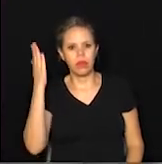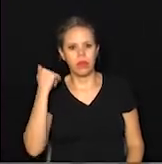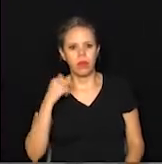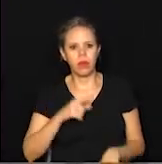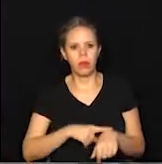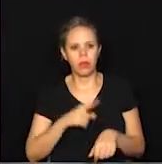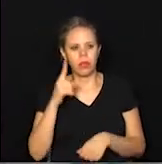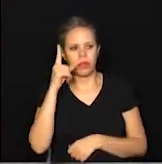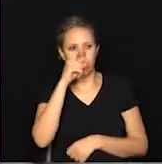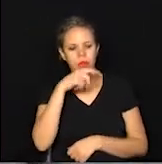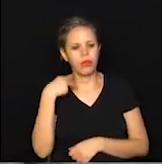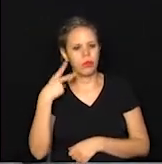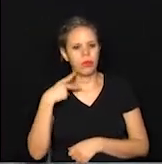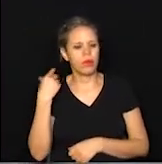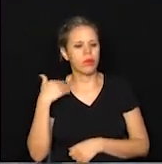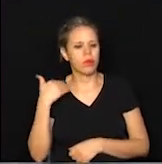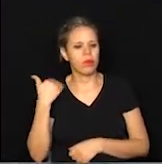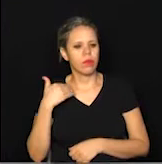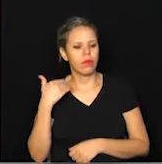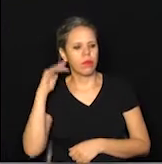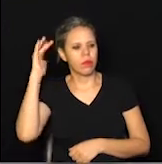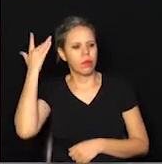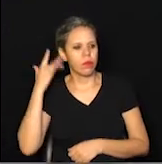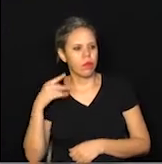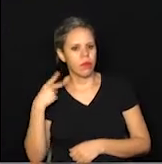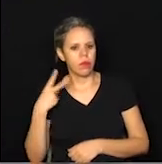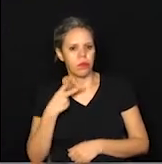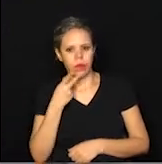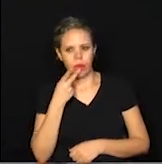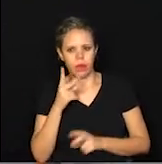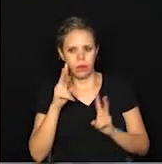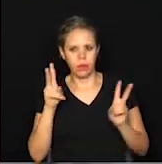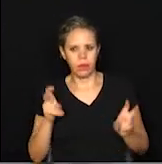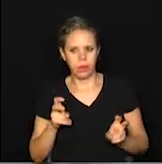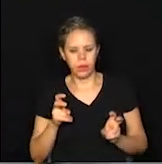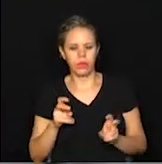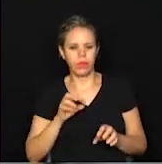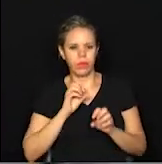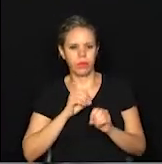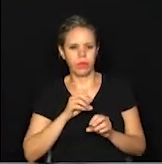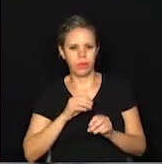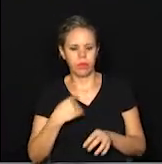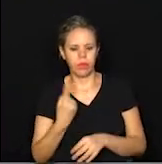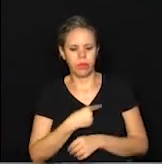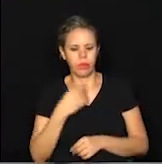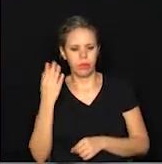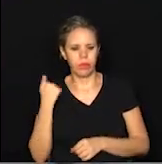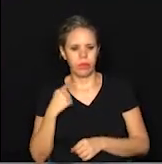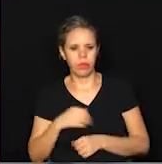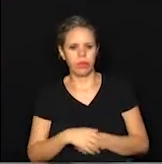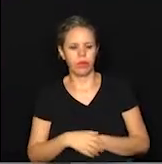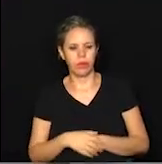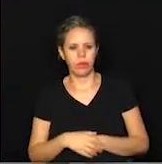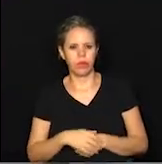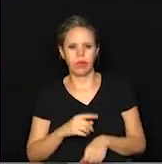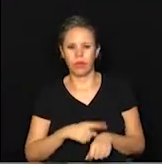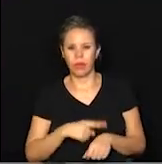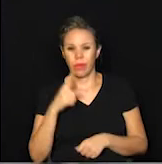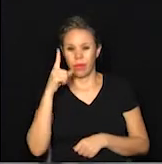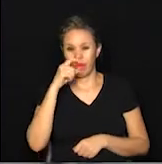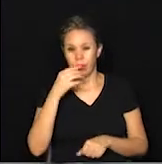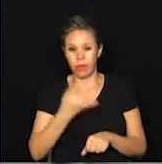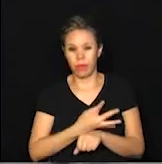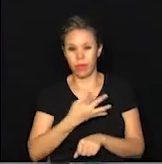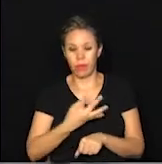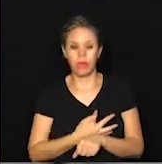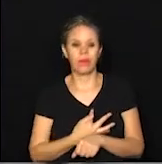Conte, até mesmo a vereadora Guida, pontuou alguma coisa da situação da educação, que a gente sabe que é um momento delicado, do vai e